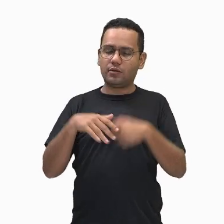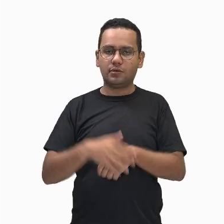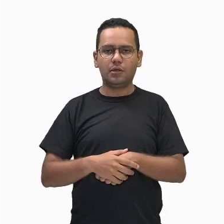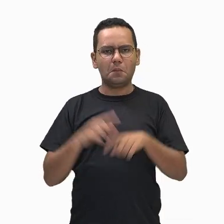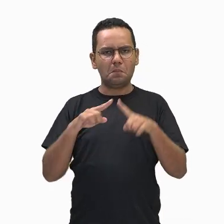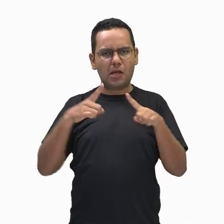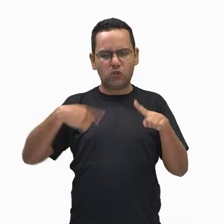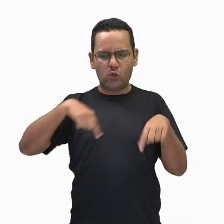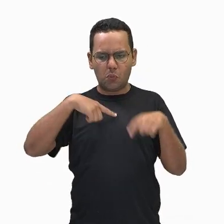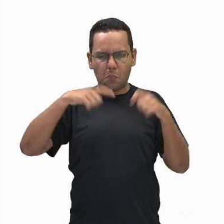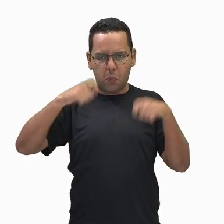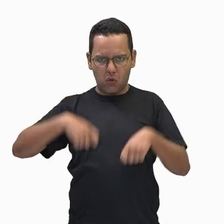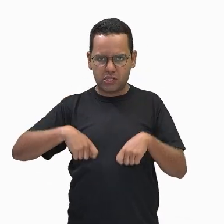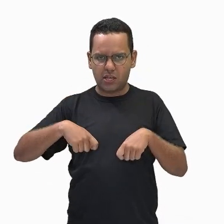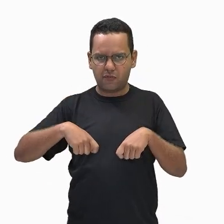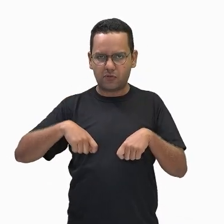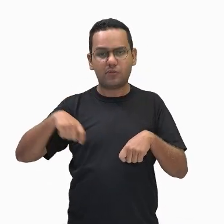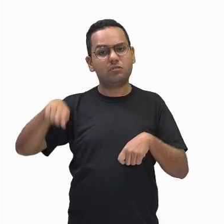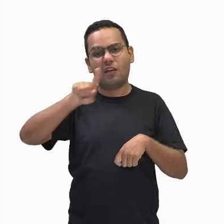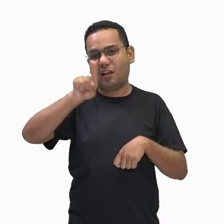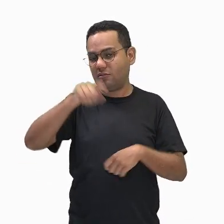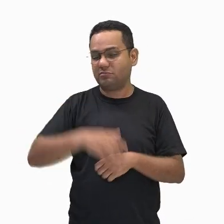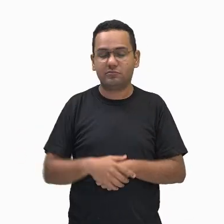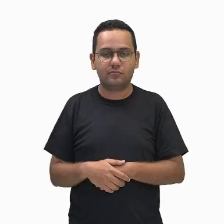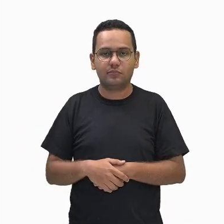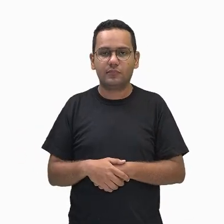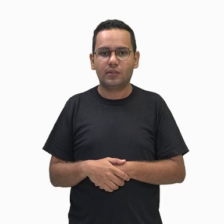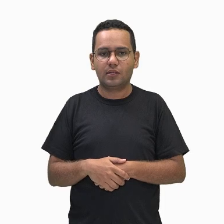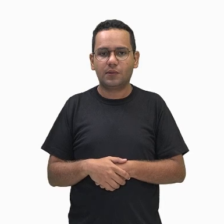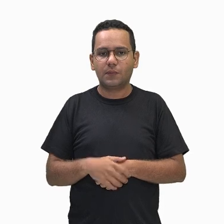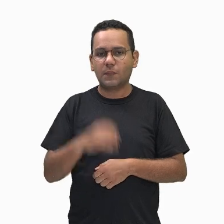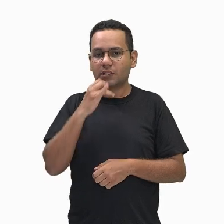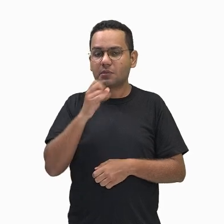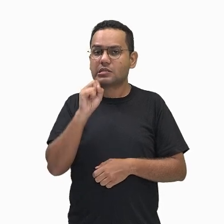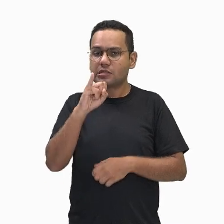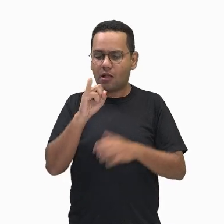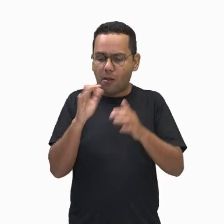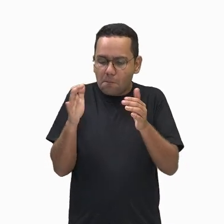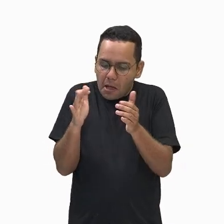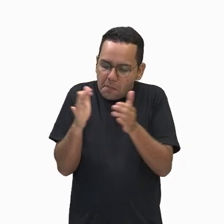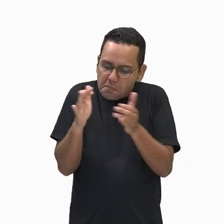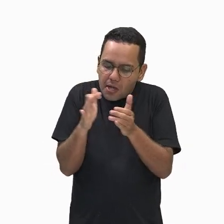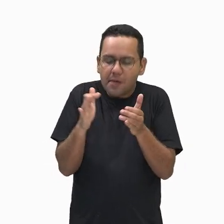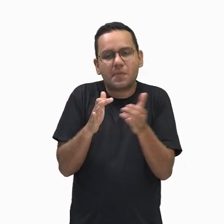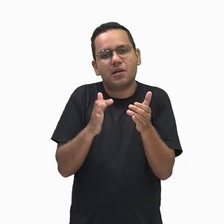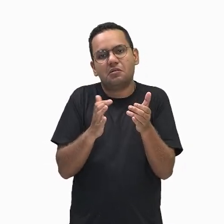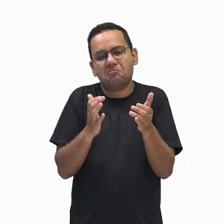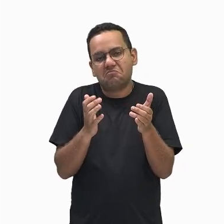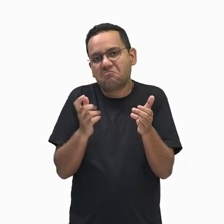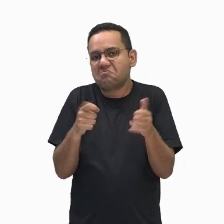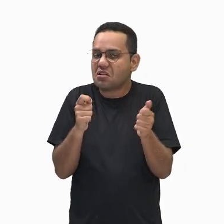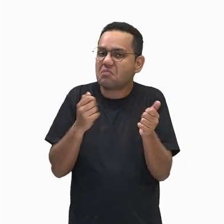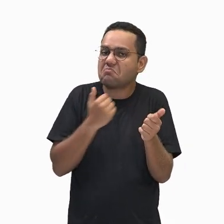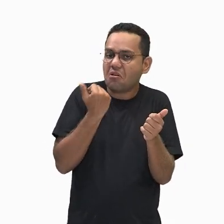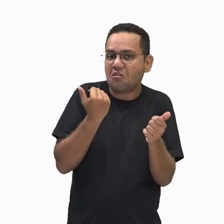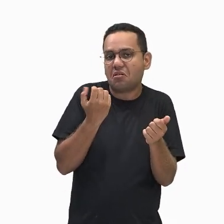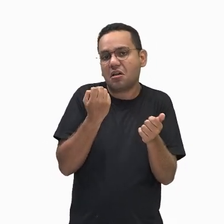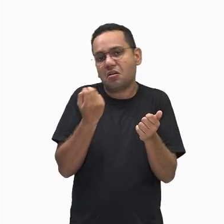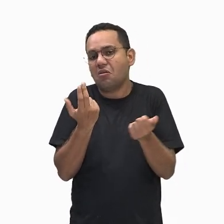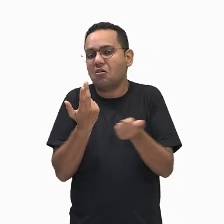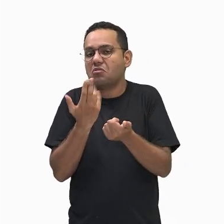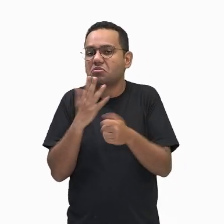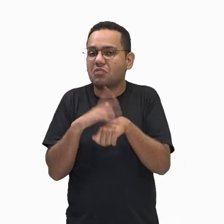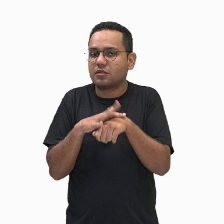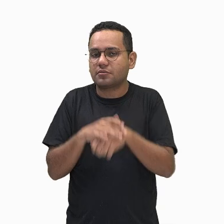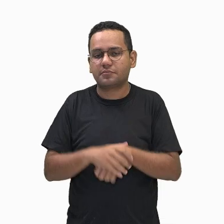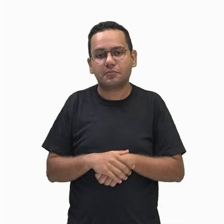ser comprimidos. Se nós formos comprimidos, a gente vai ficar doente, a gente vai acabar morrendo. Por outro lado, os gases,